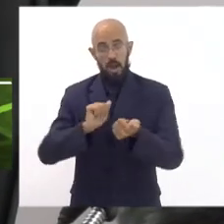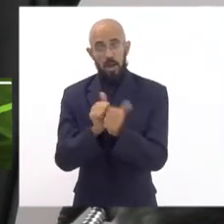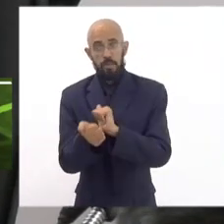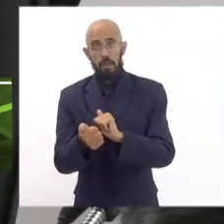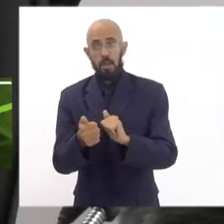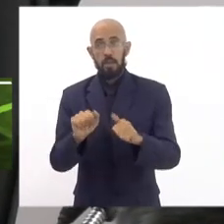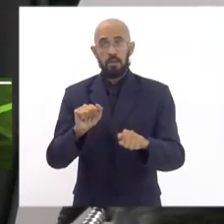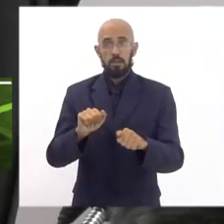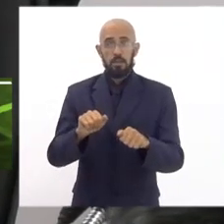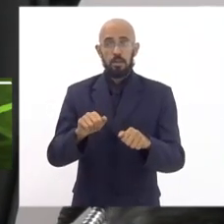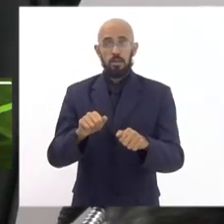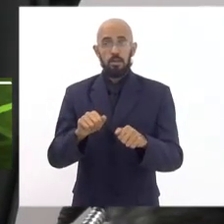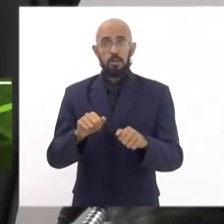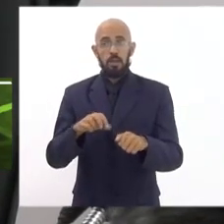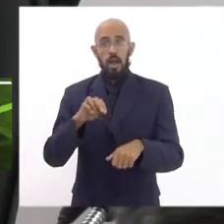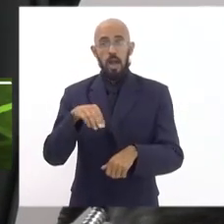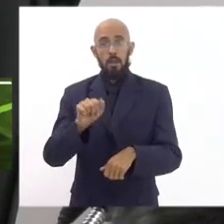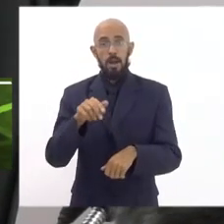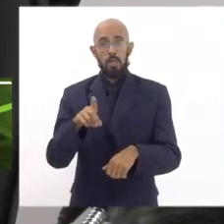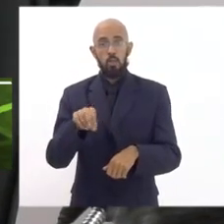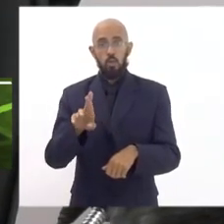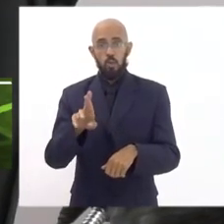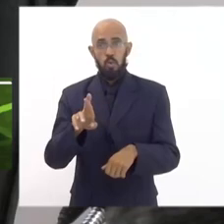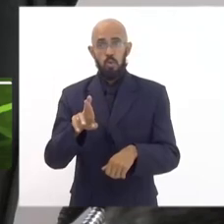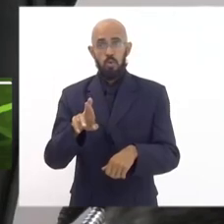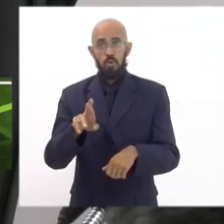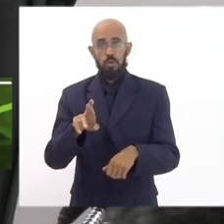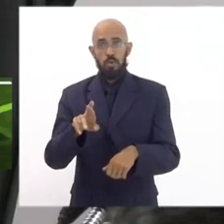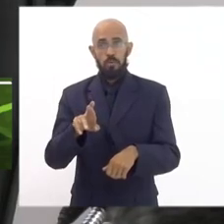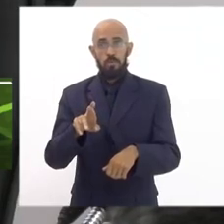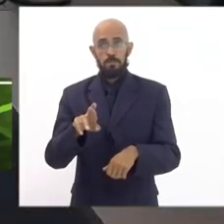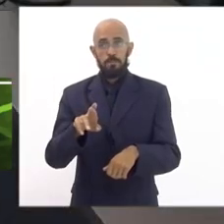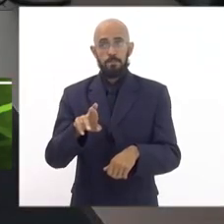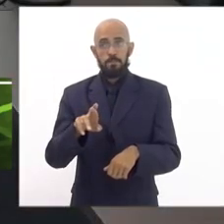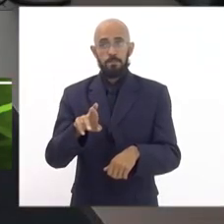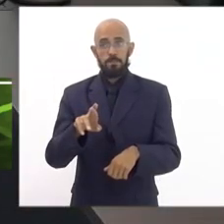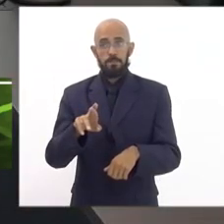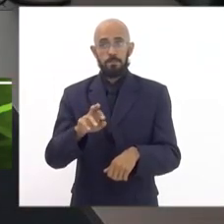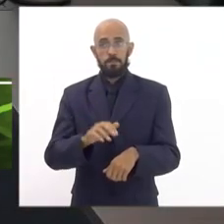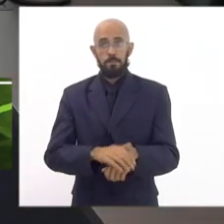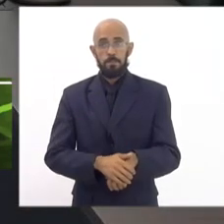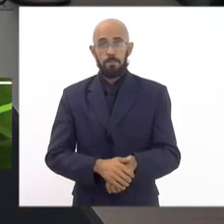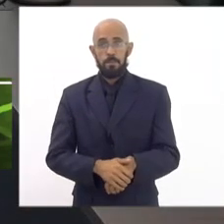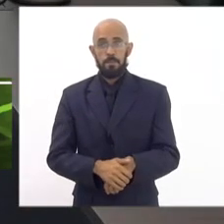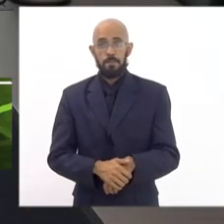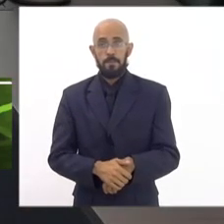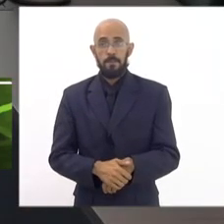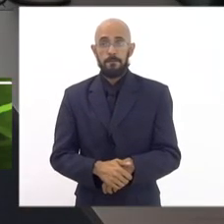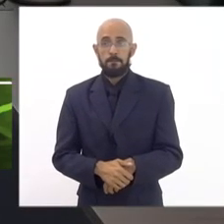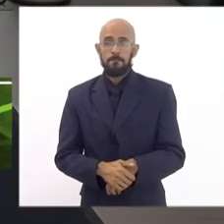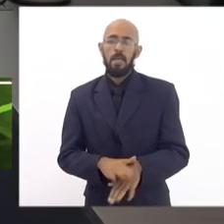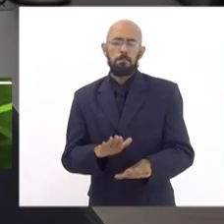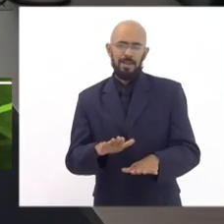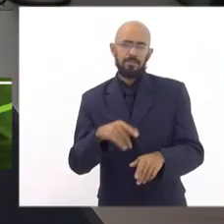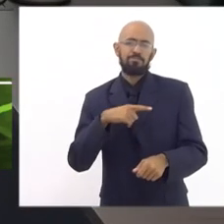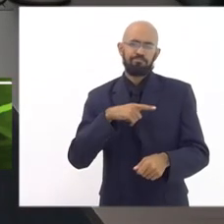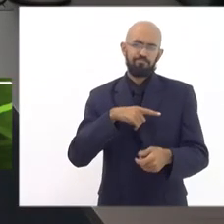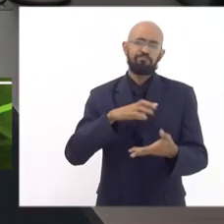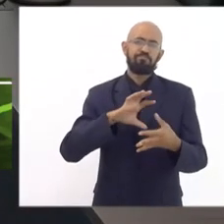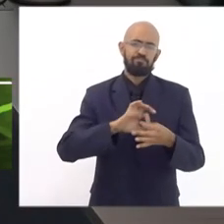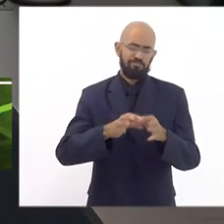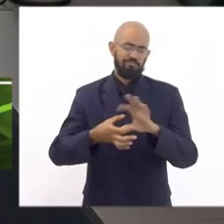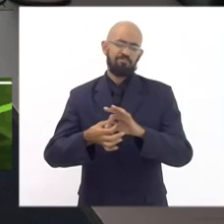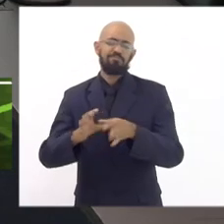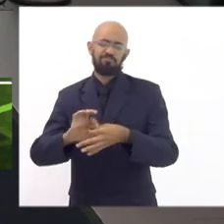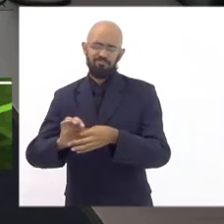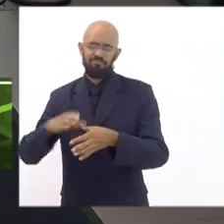que disputa... Que em tese, né, seria o atleta olímpico e paralímpico. Em tese, em né? Em tese, mas porque o amador... tem alguns atletas olímpicos